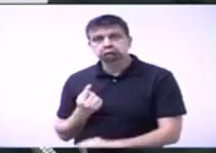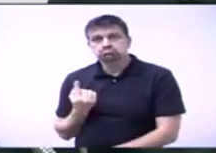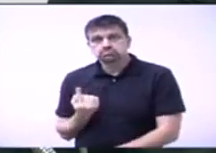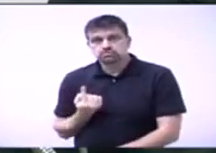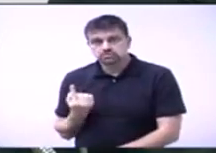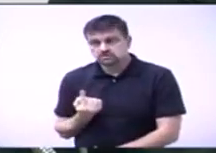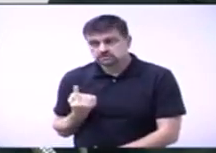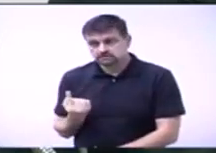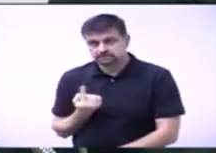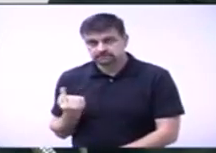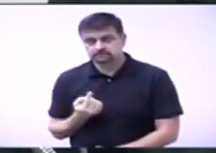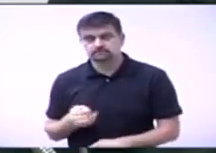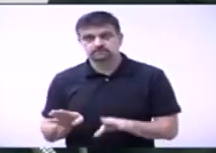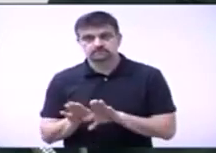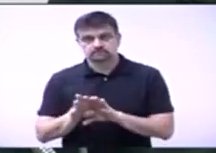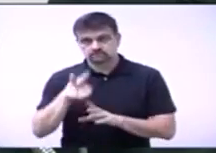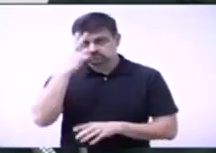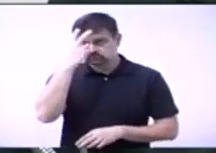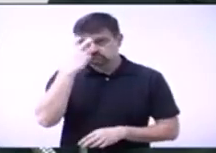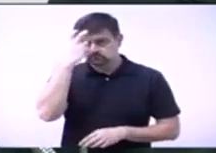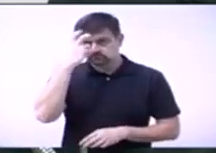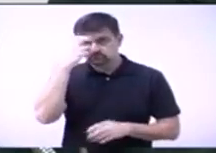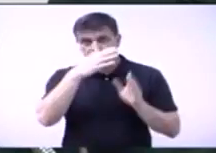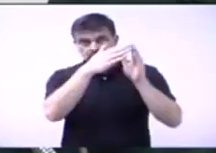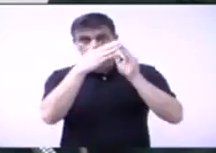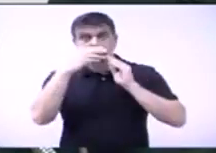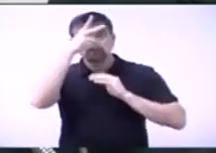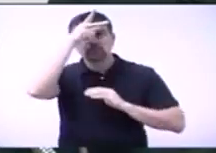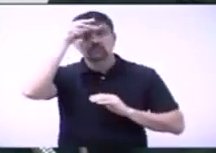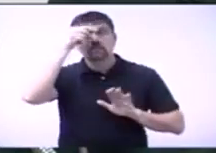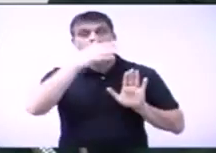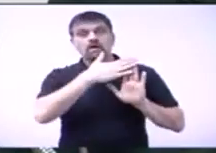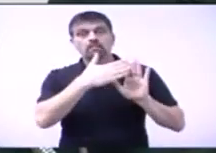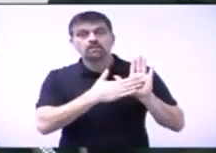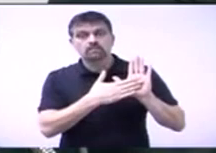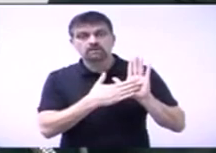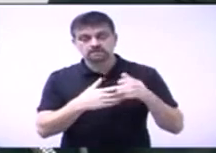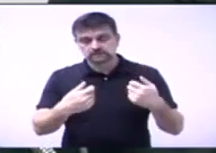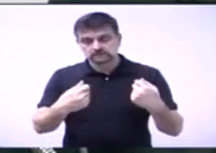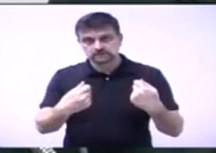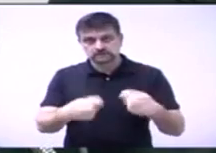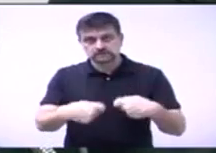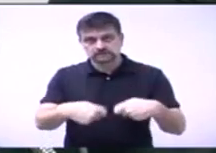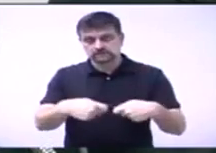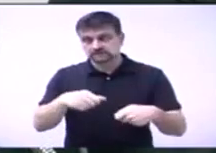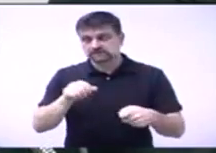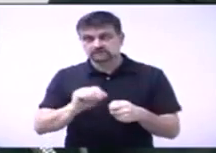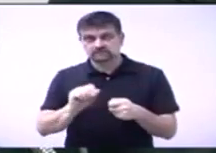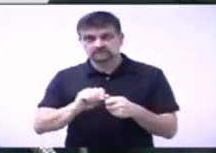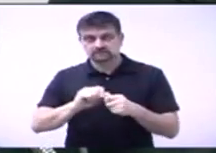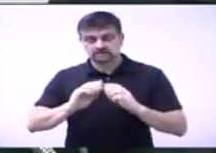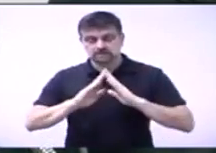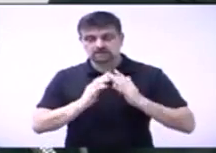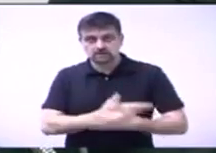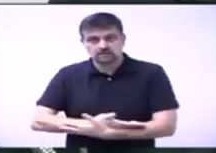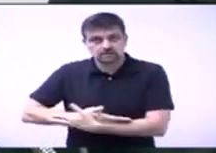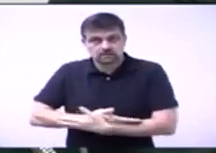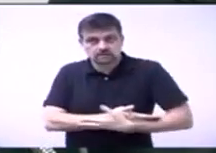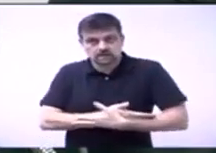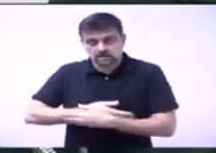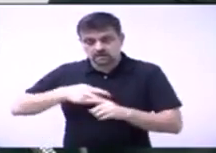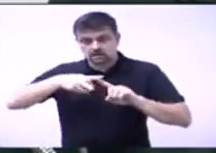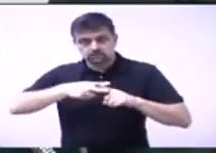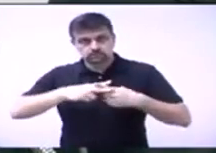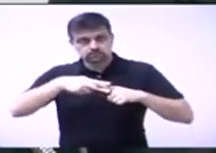173, do vereador Fábio Valadão, propõe ao Executivo a necessidade de reforma da creche Benedito Dias